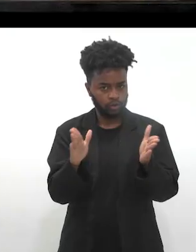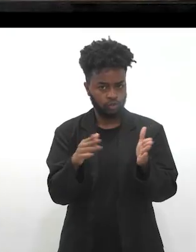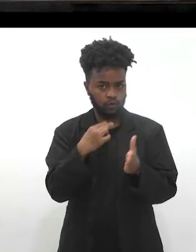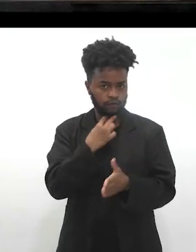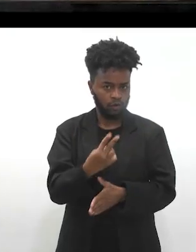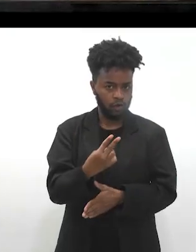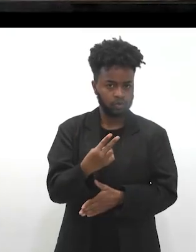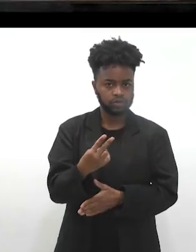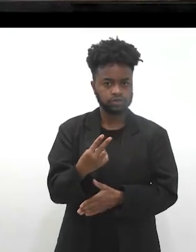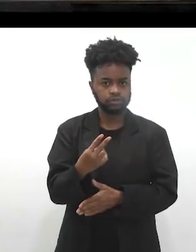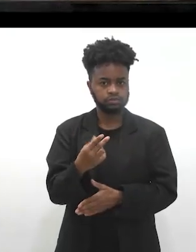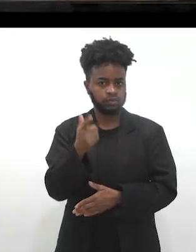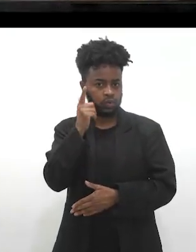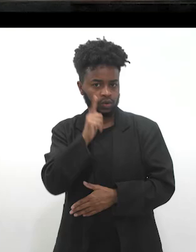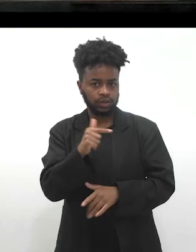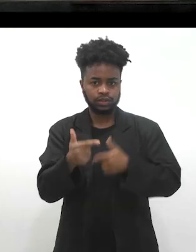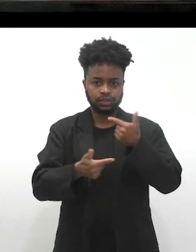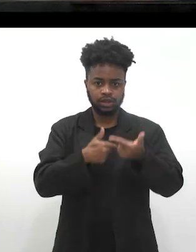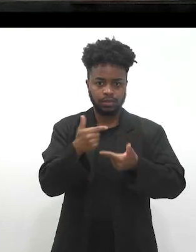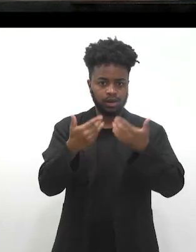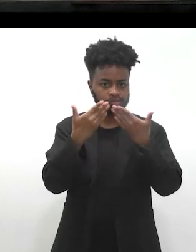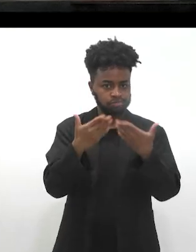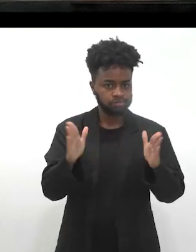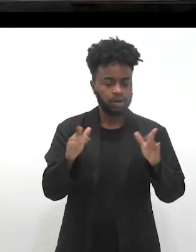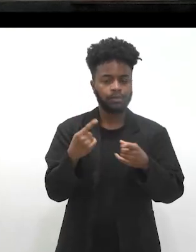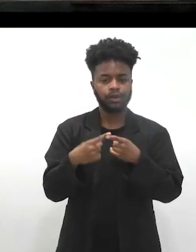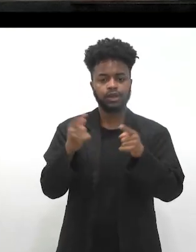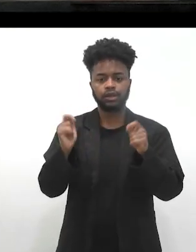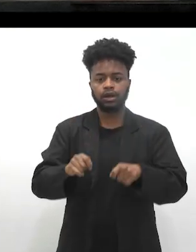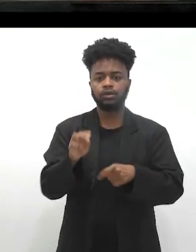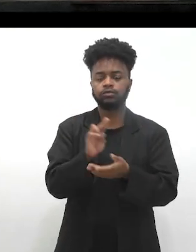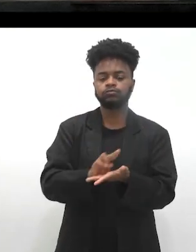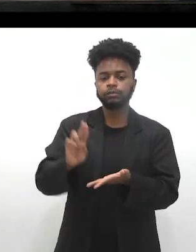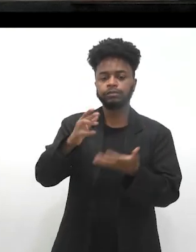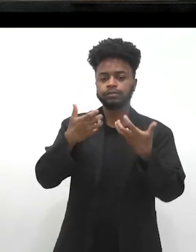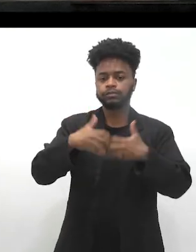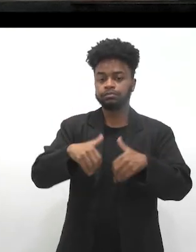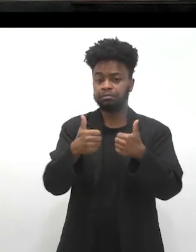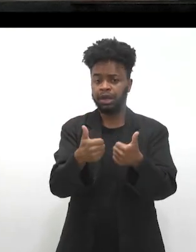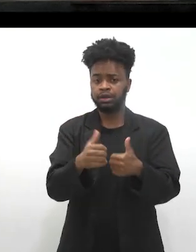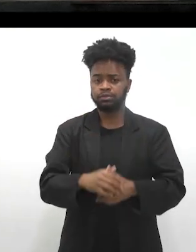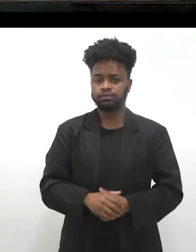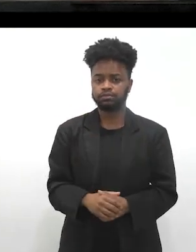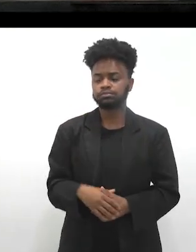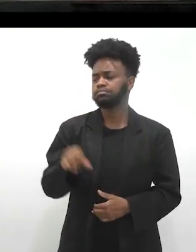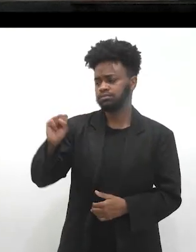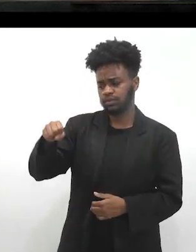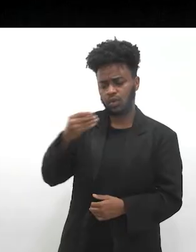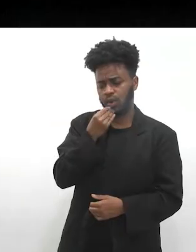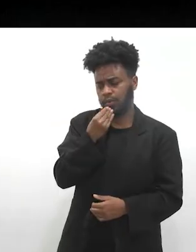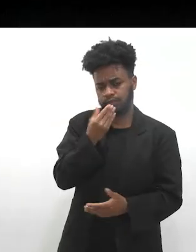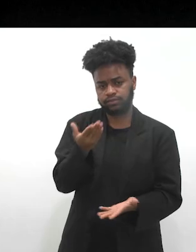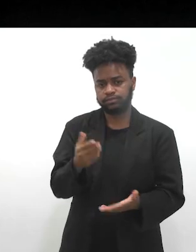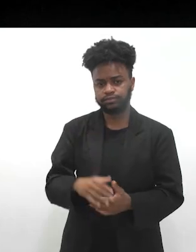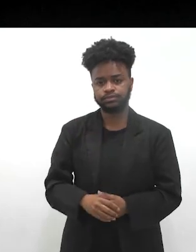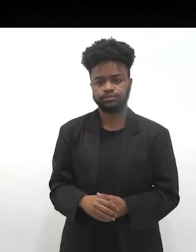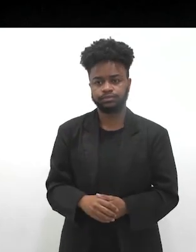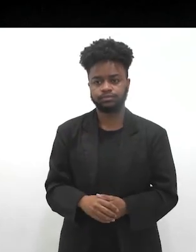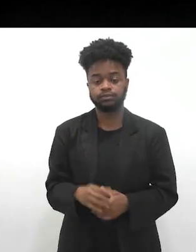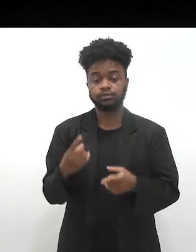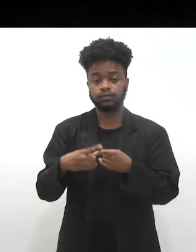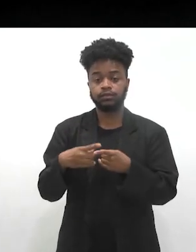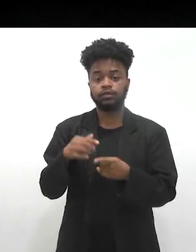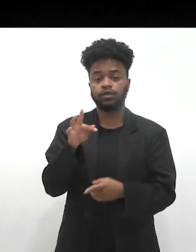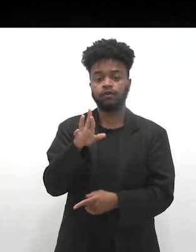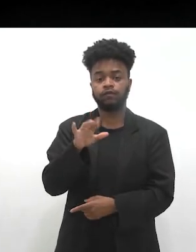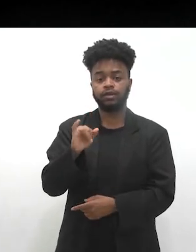ampliou a voz deles, enfim, ampliou o trabalho de vocês para que as universidades funcionem adequadamente? Sem sombra de dúvida.